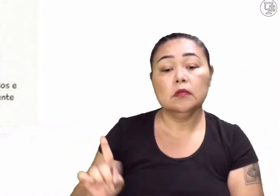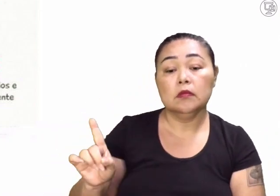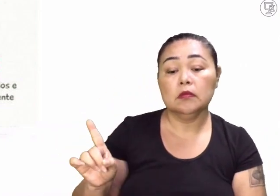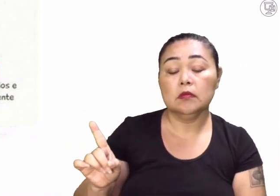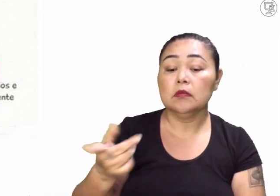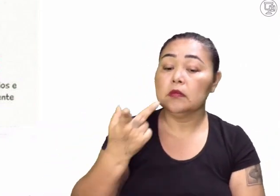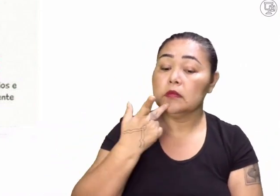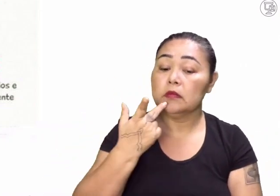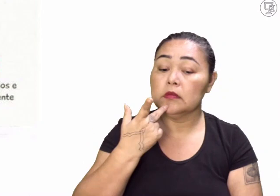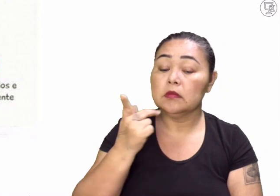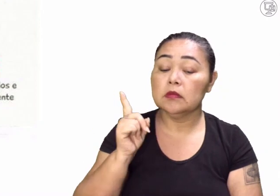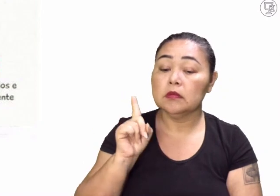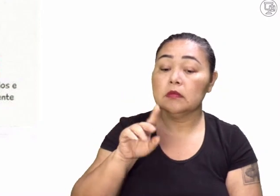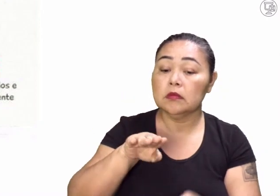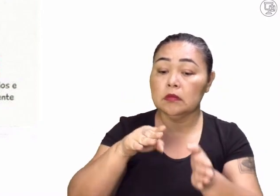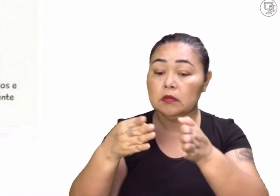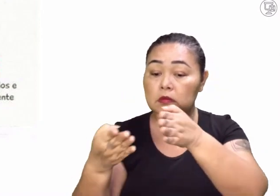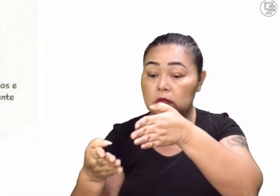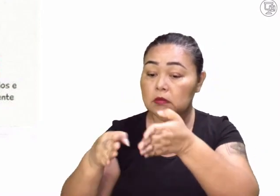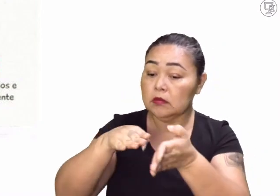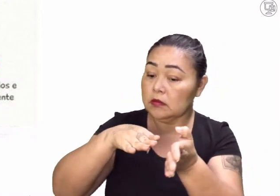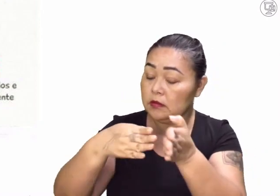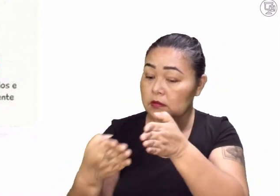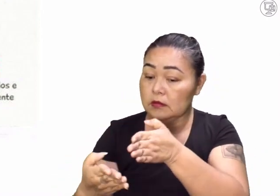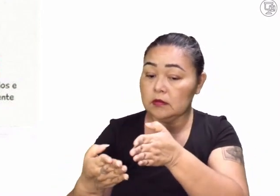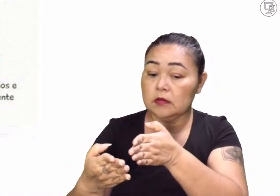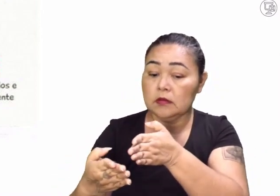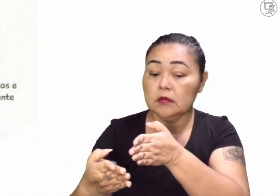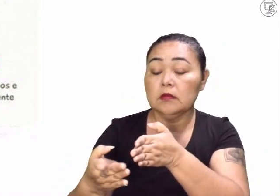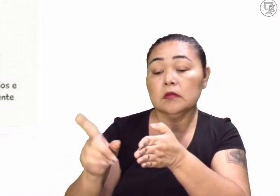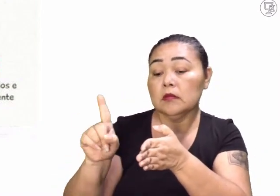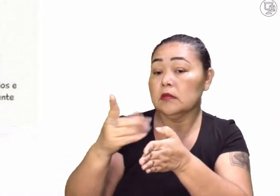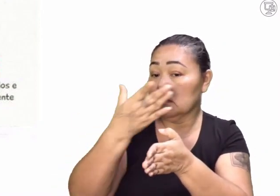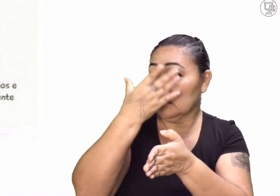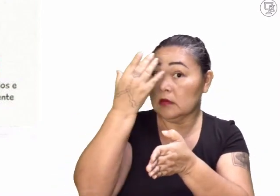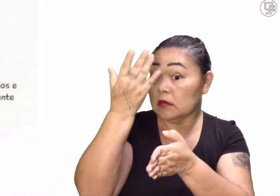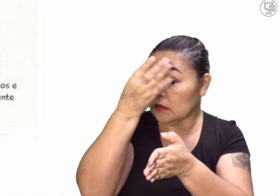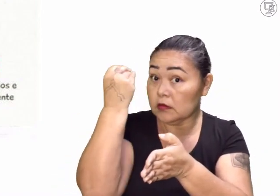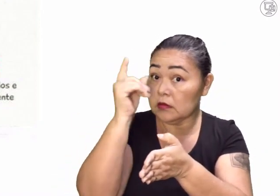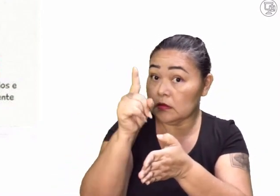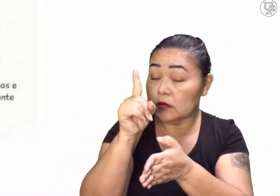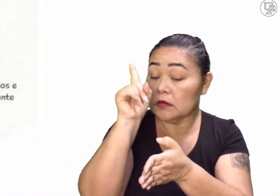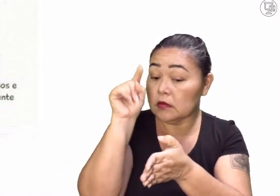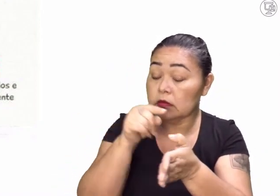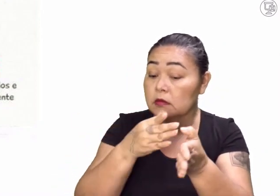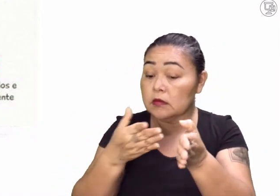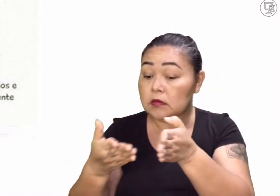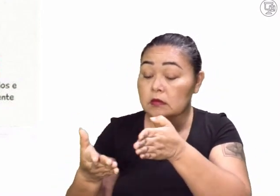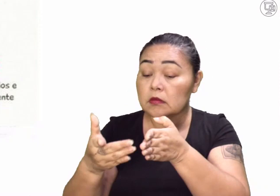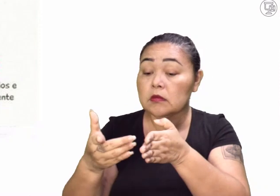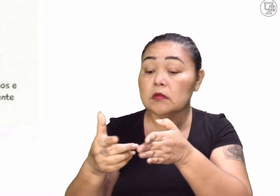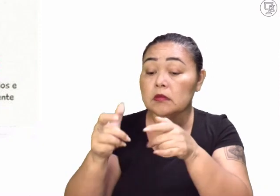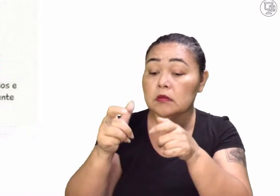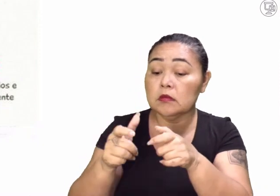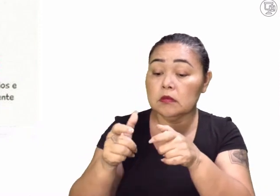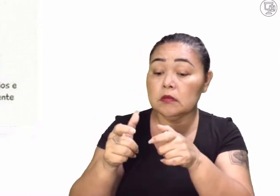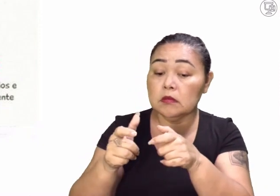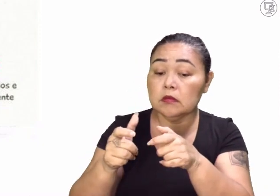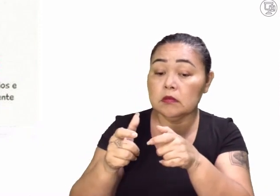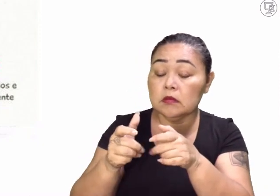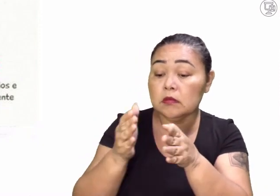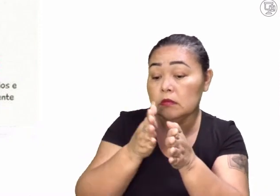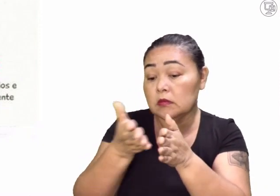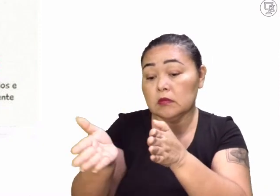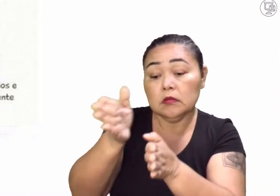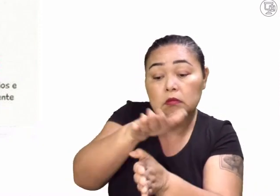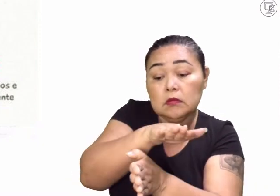você ouvir falar em interflúvios, então não esqueça, é aquele Divisor